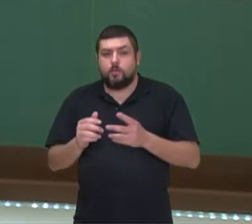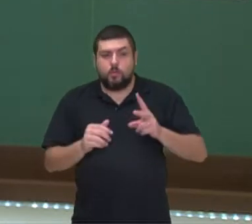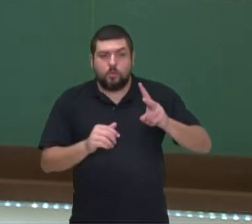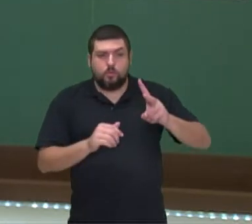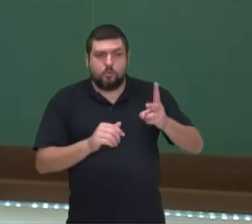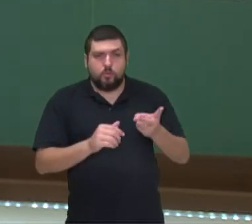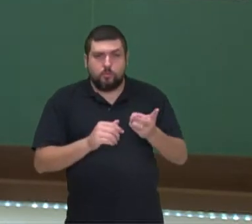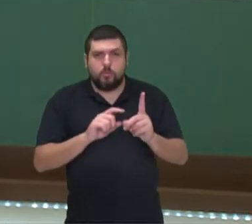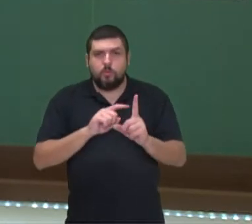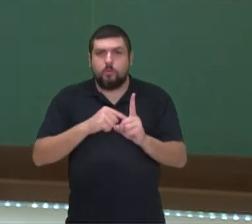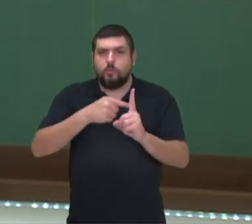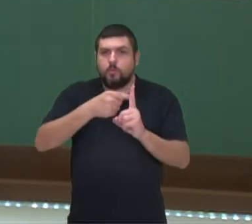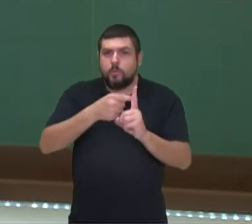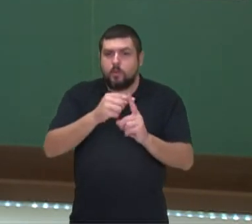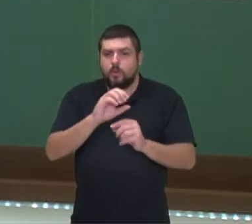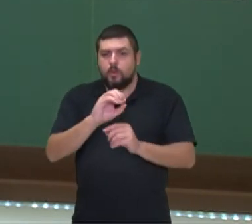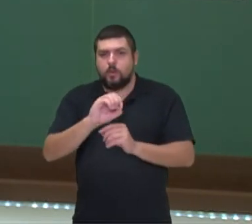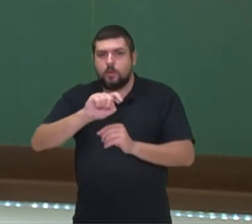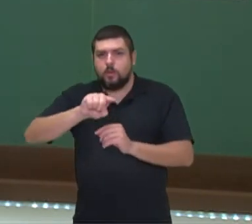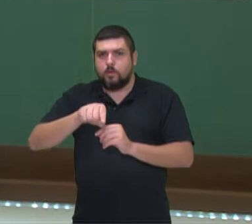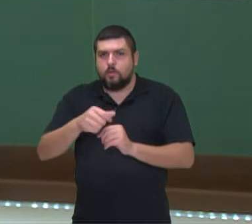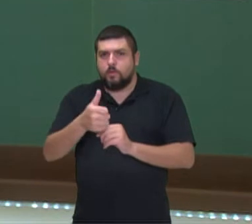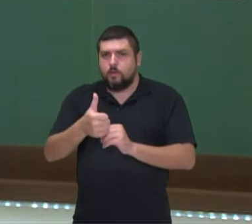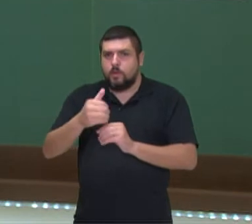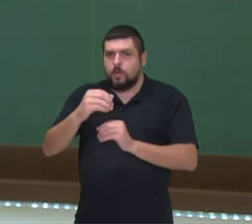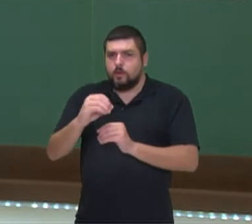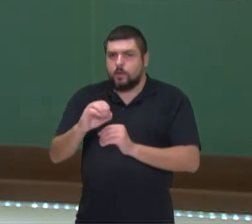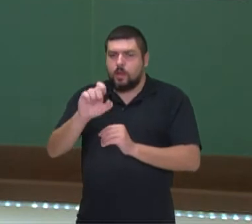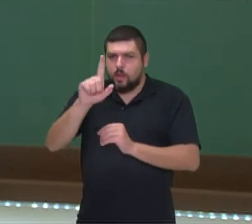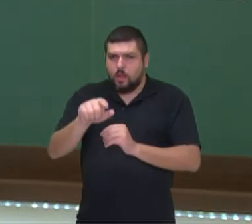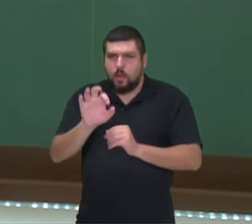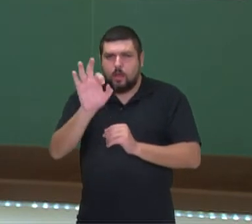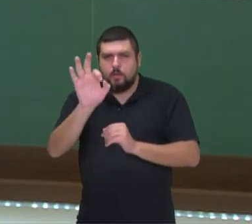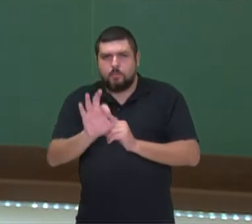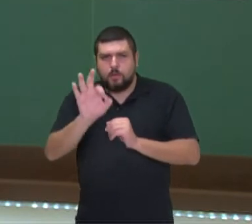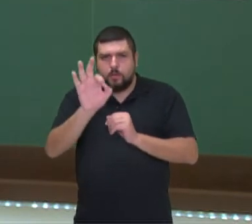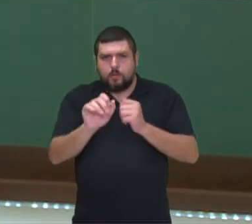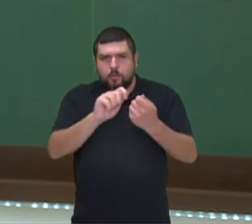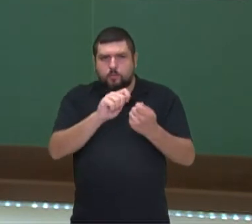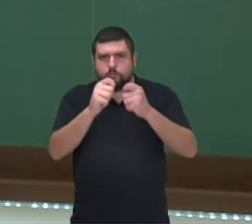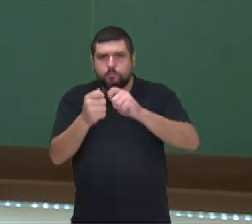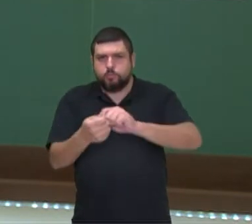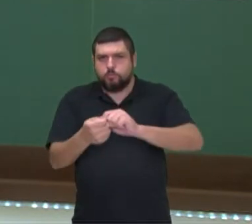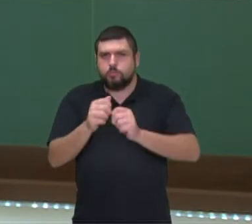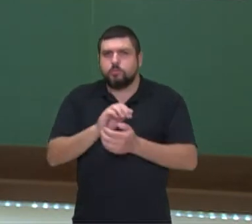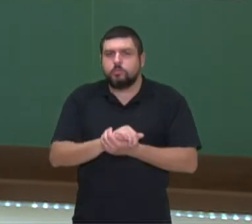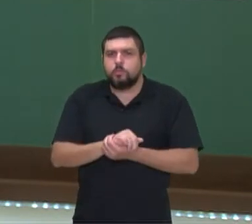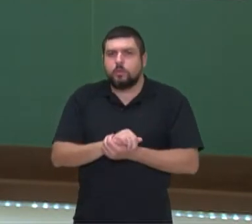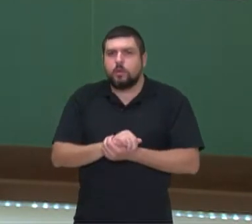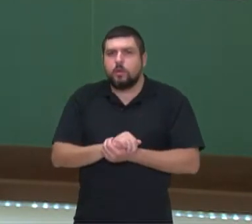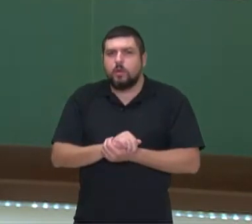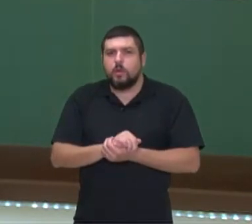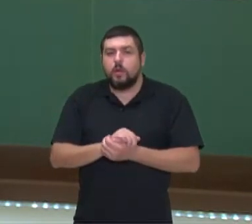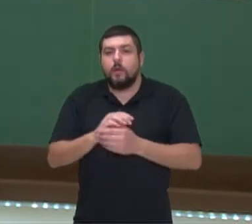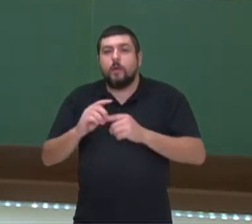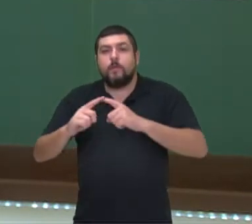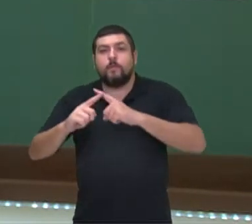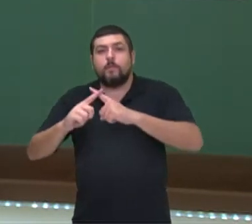2.000 mais 0,10, que é a representação ali, né, decimal de 10%,